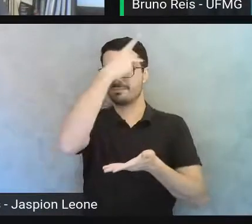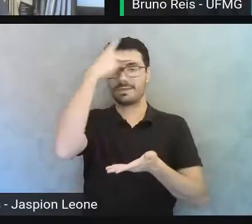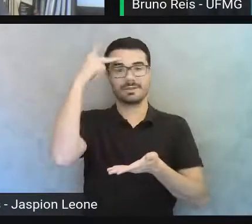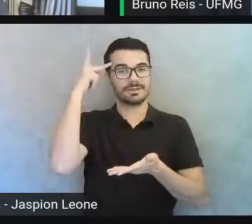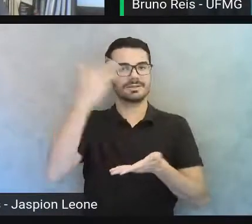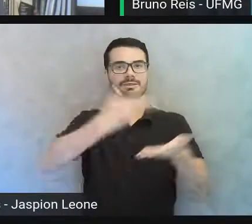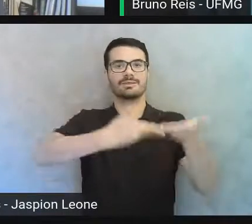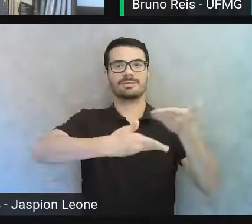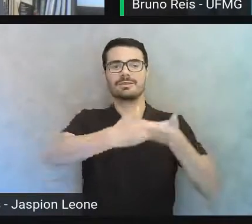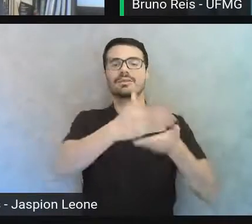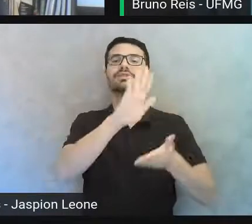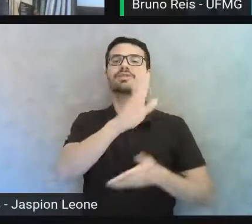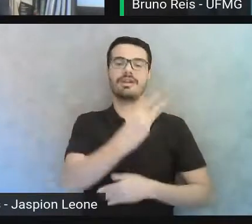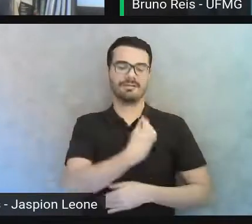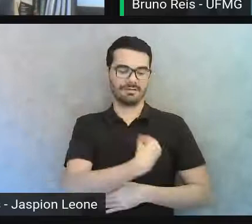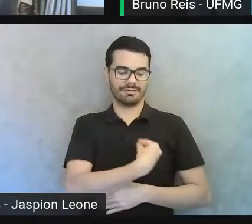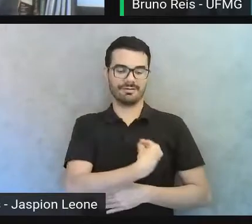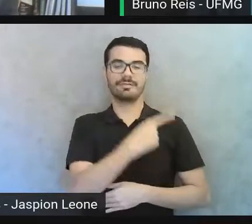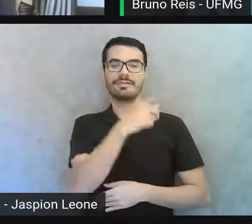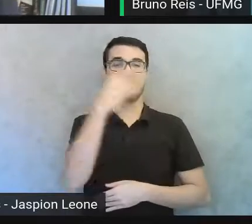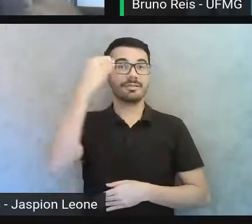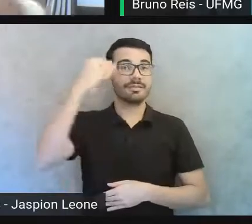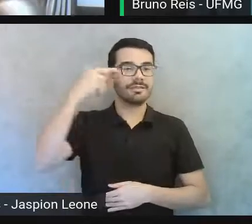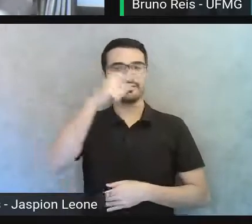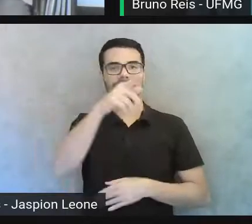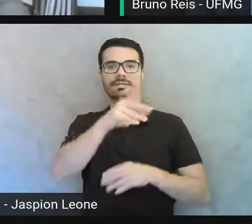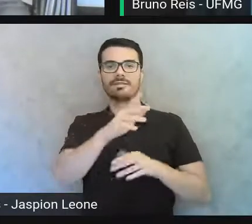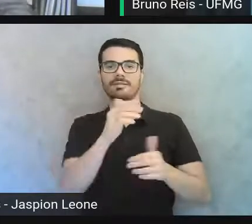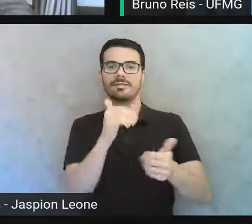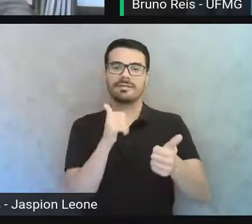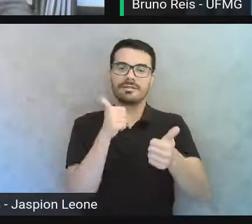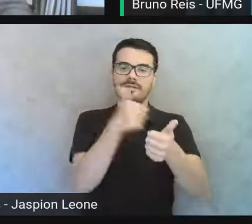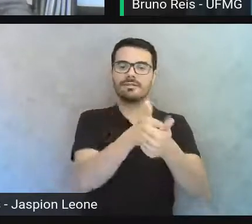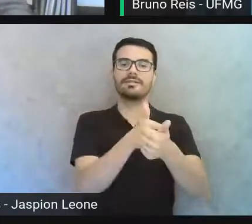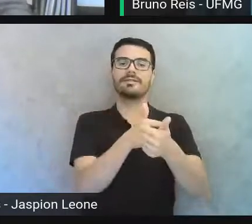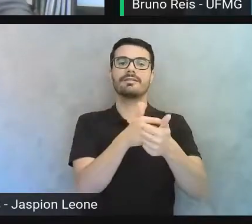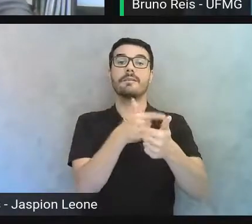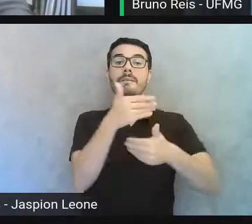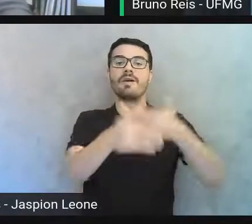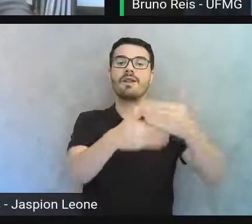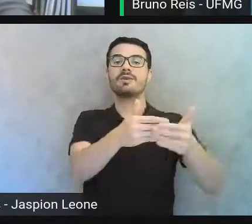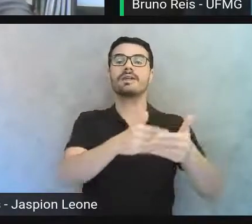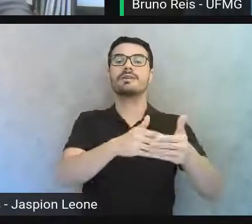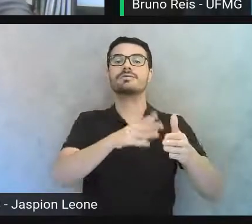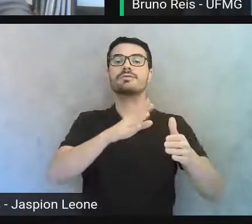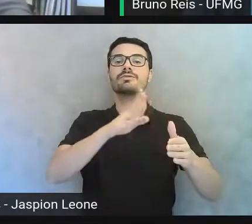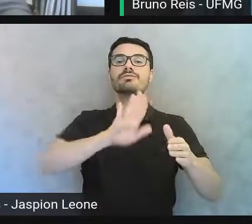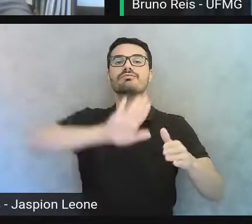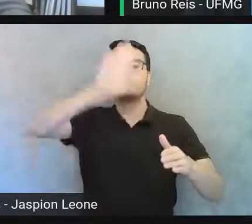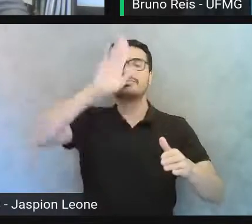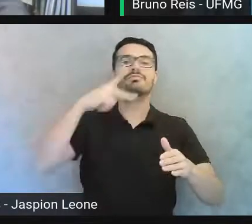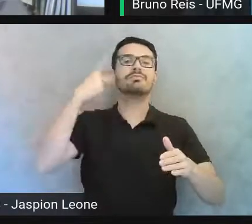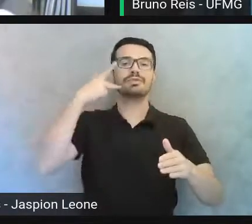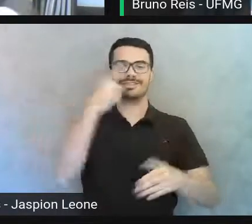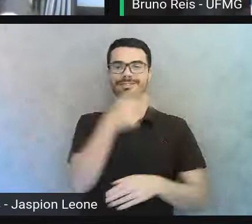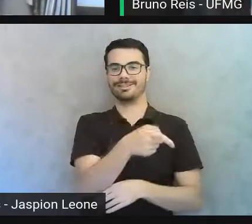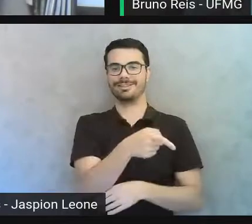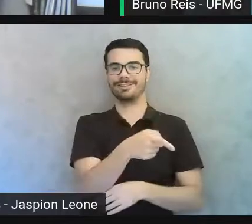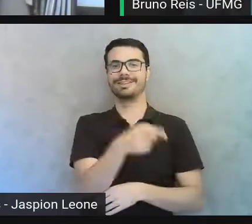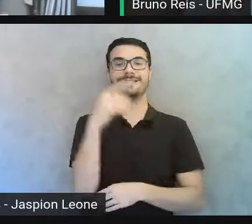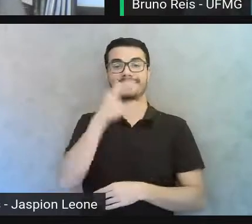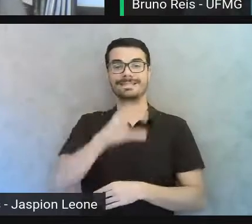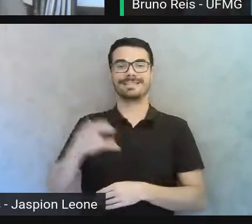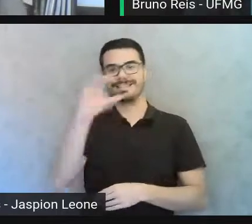que convivem mais de perto com o dia a dia do processo decisório, que para nós, cientistas